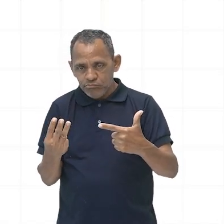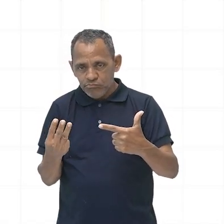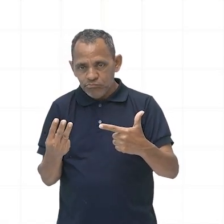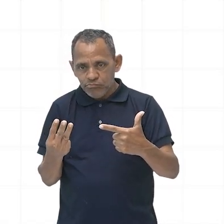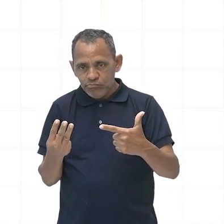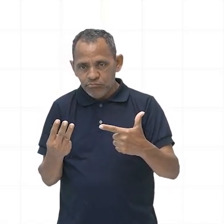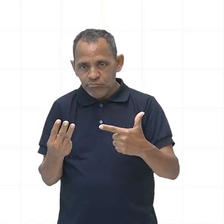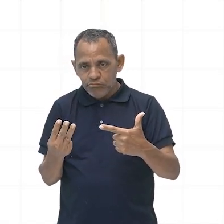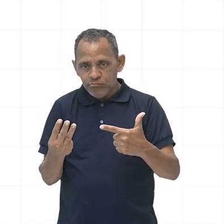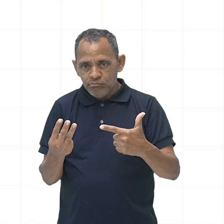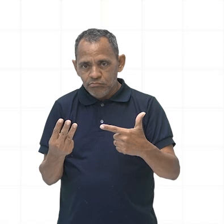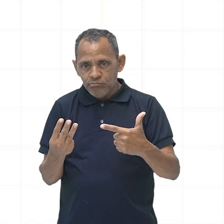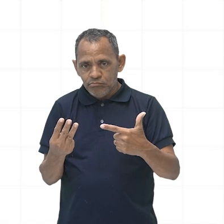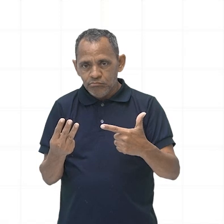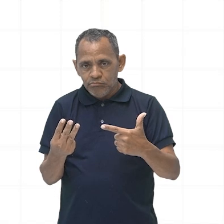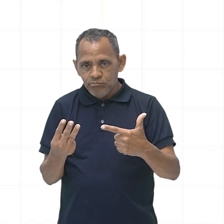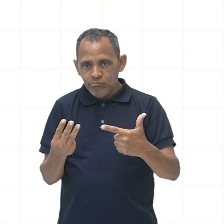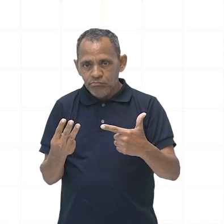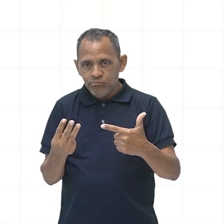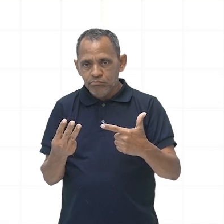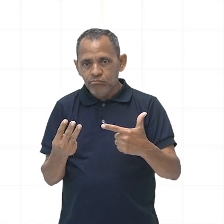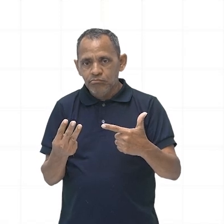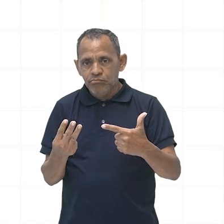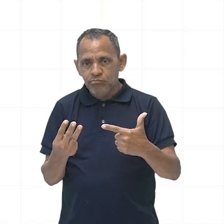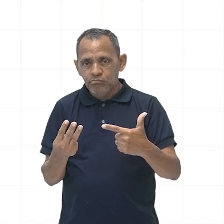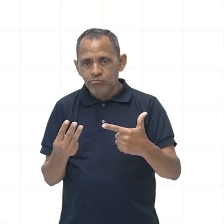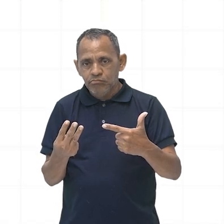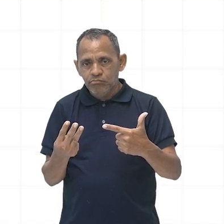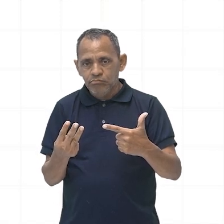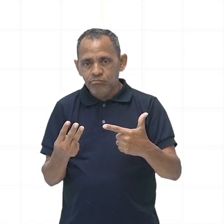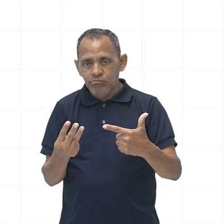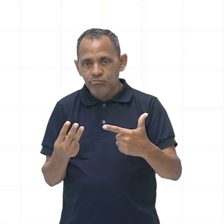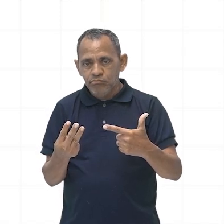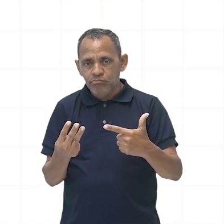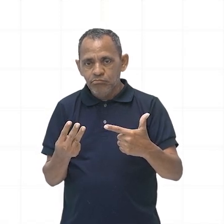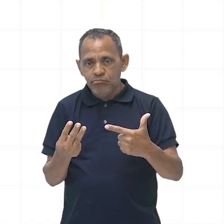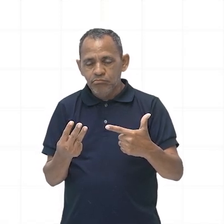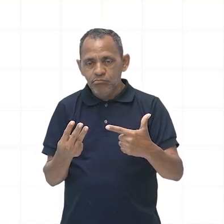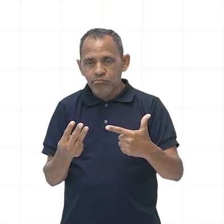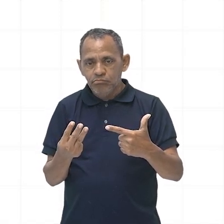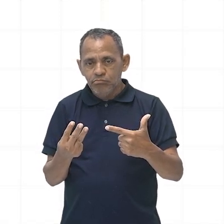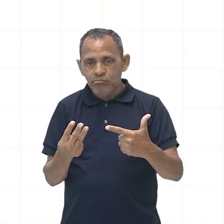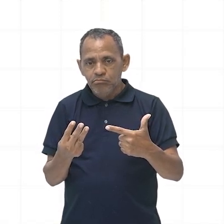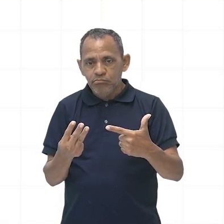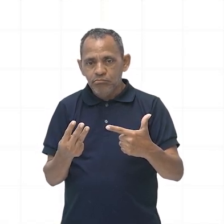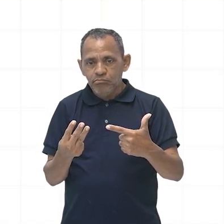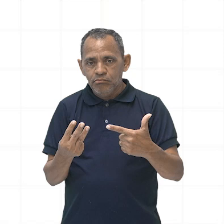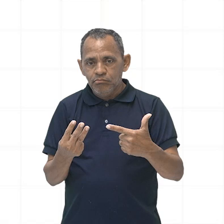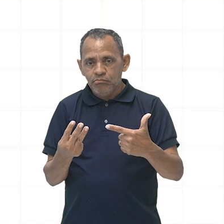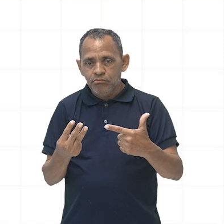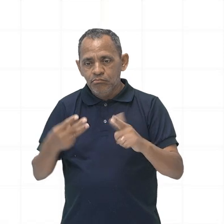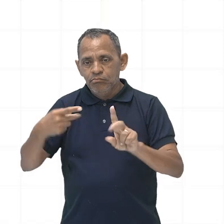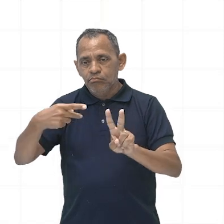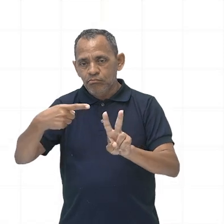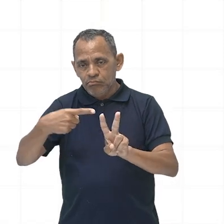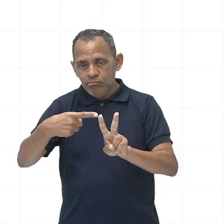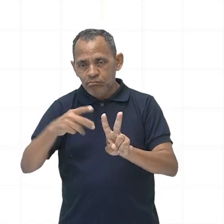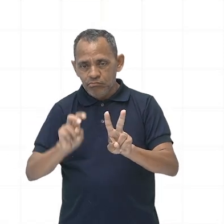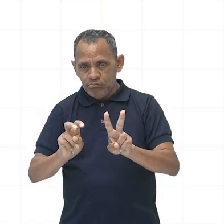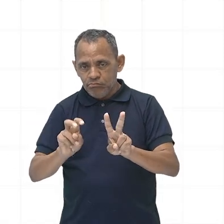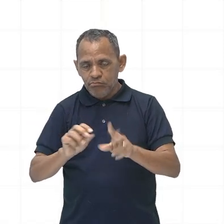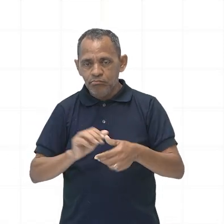Essa aqui, ó. 18 dividido por 6. Nós vamos obter 3 raiz de